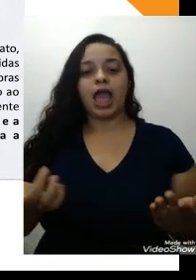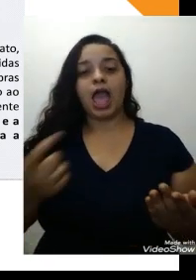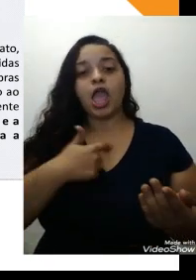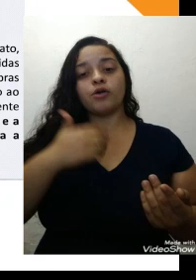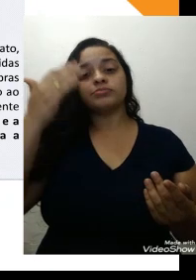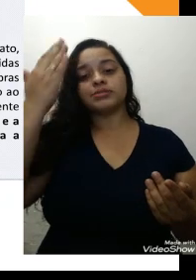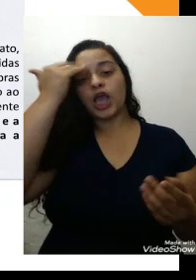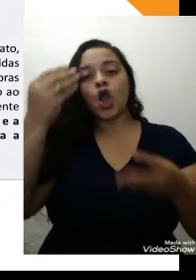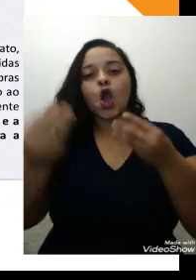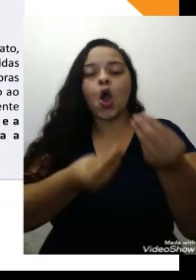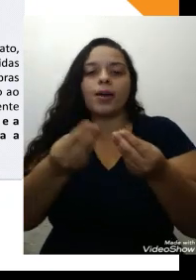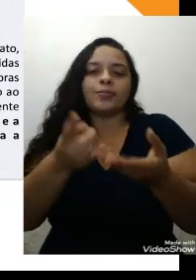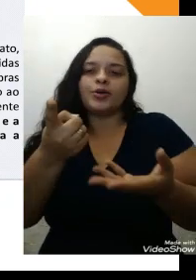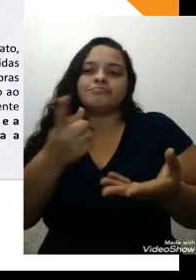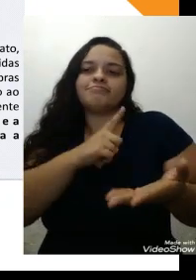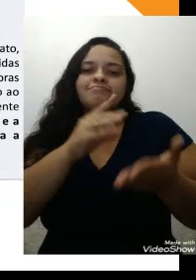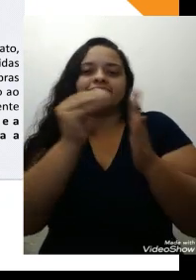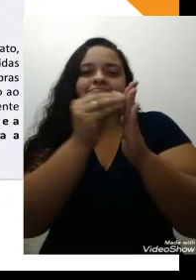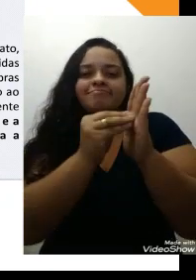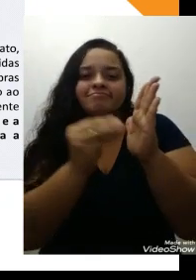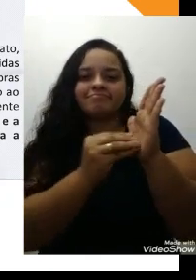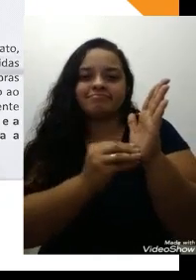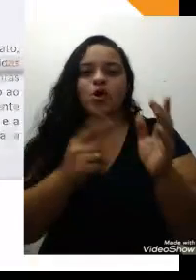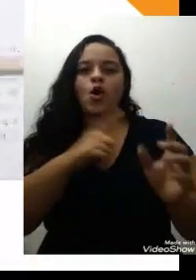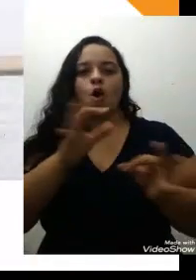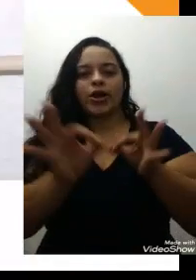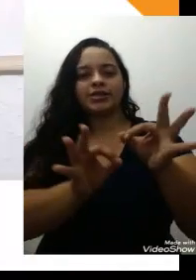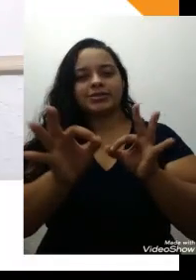da redação, há uma organização prévia aqui,